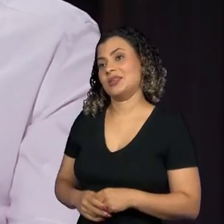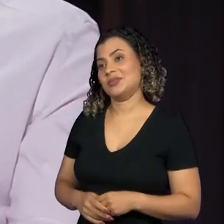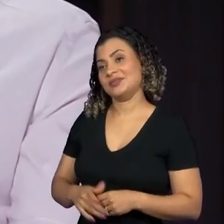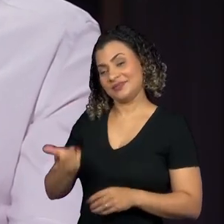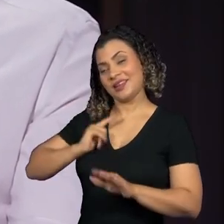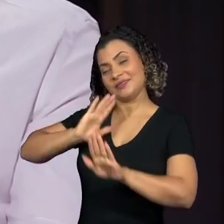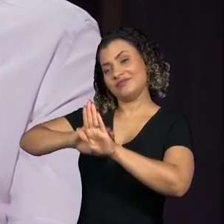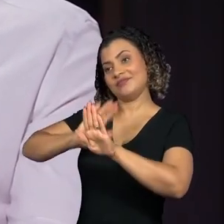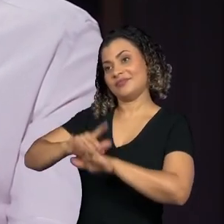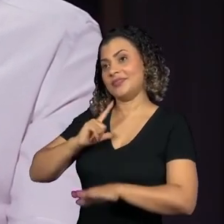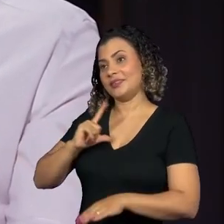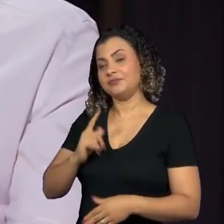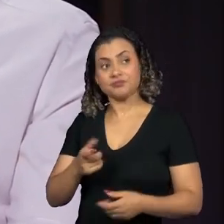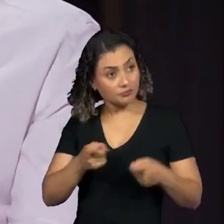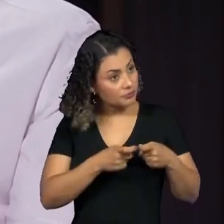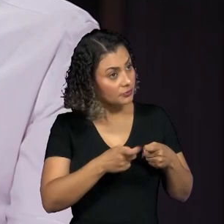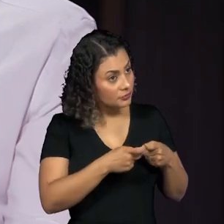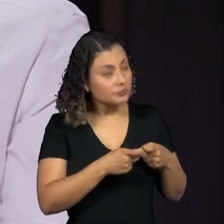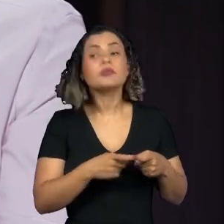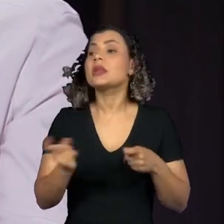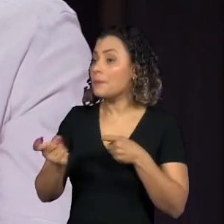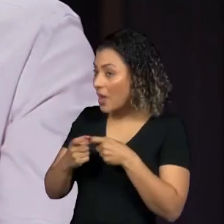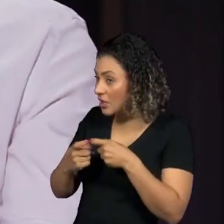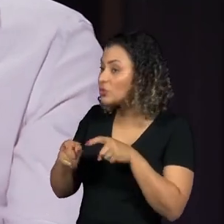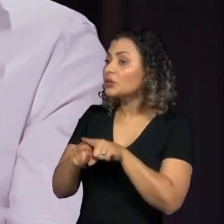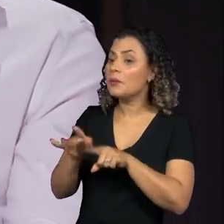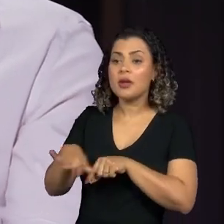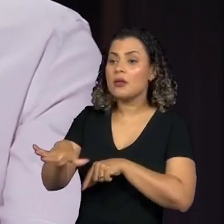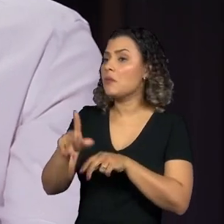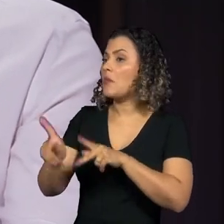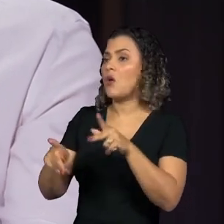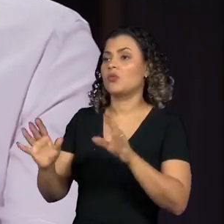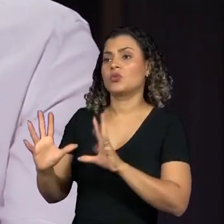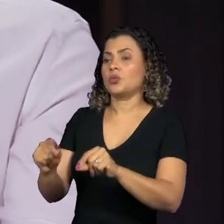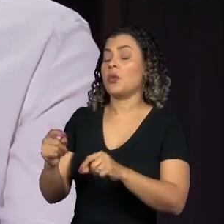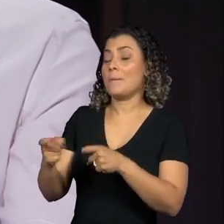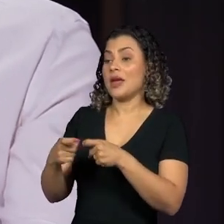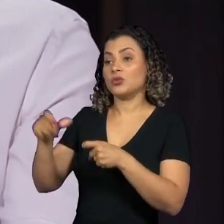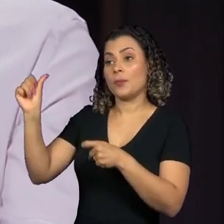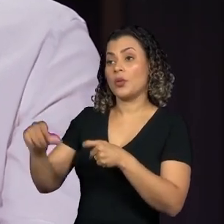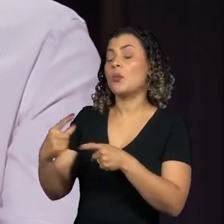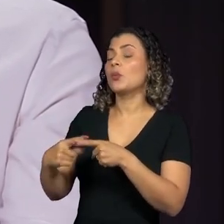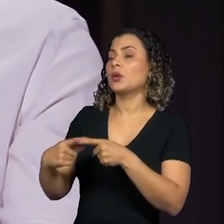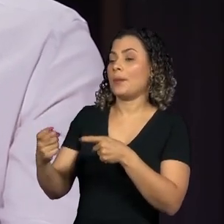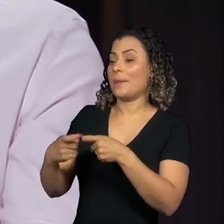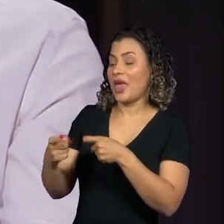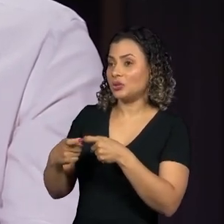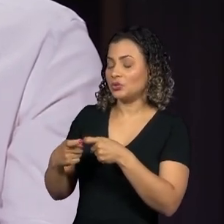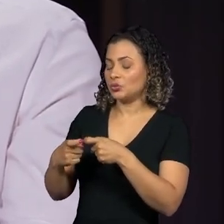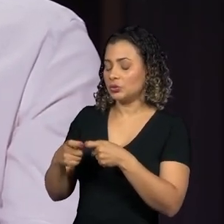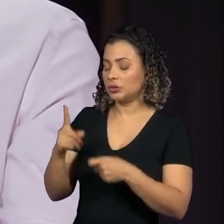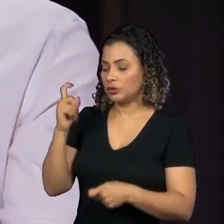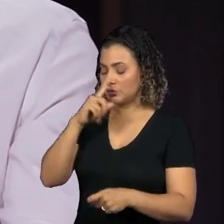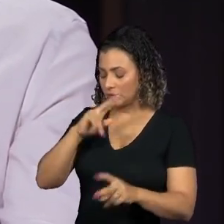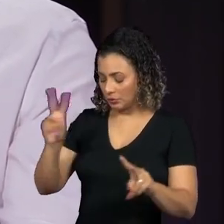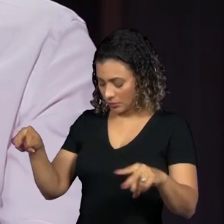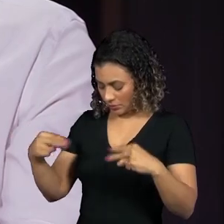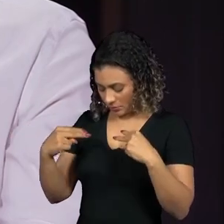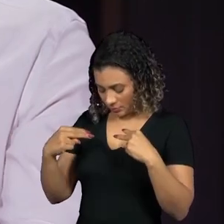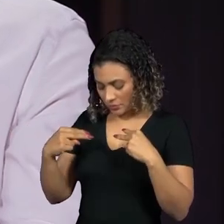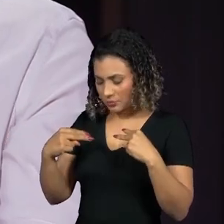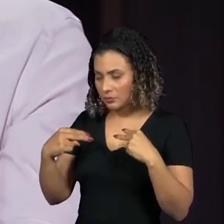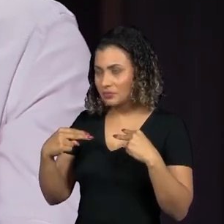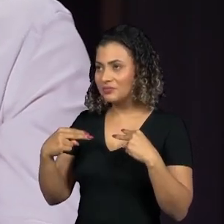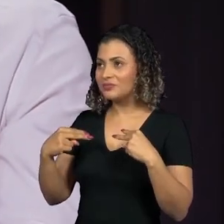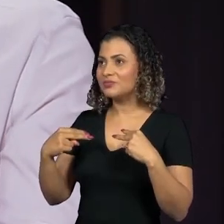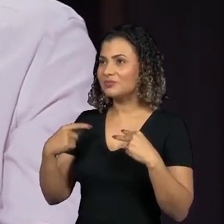preconceito o médico o médico e a população em geral mas acho que o médico é pior porque é muito difícil para o médico se colocar numa